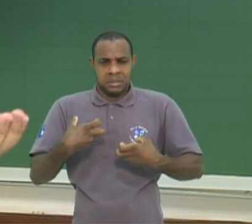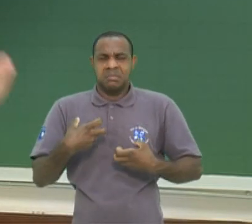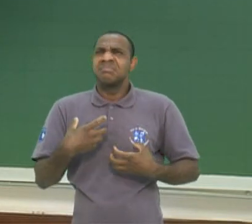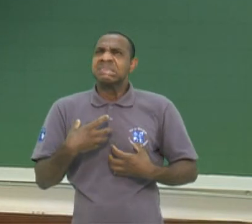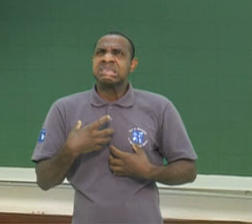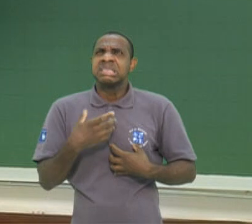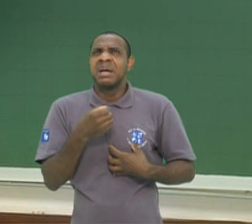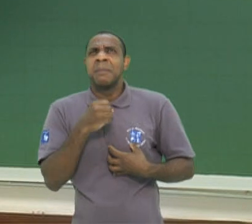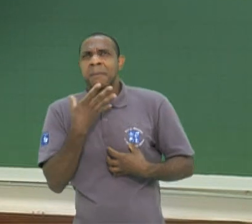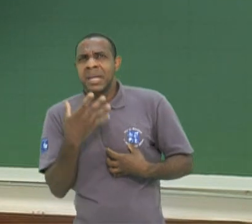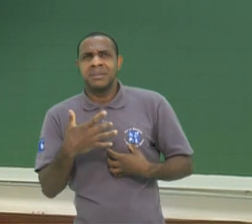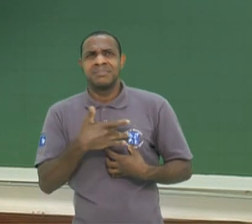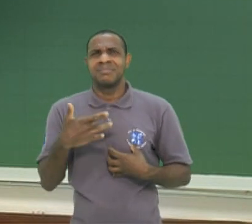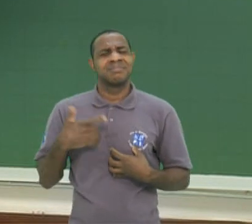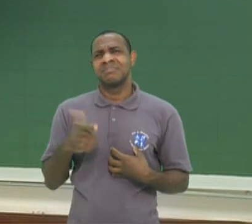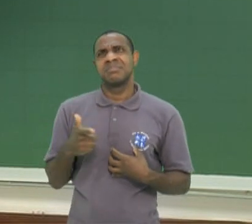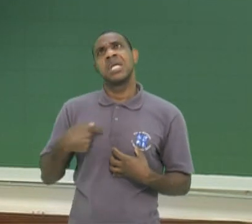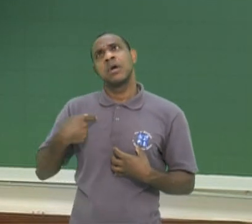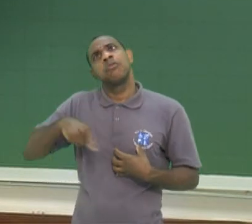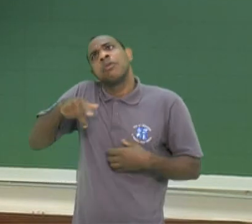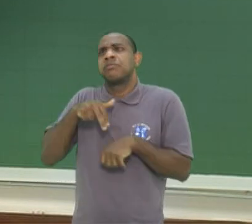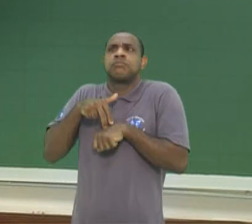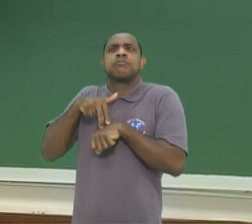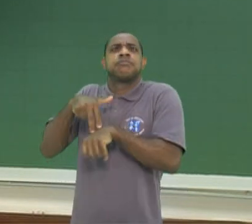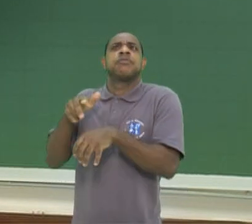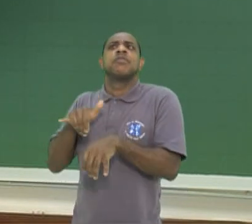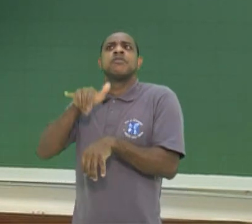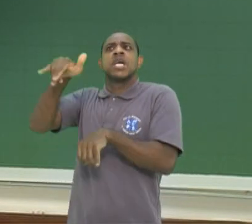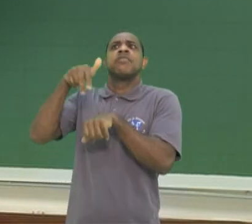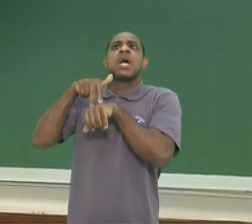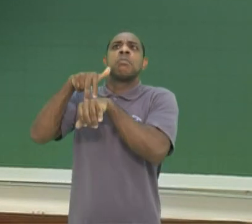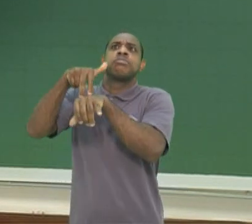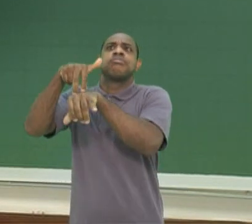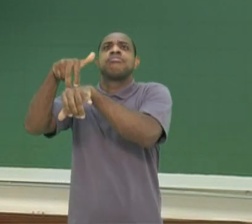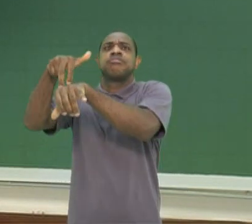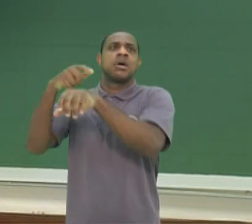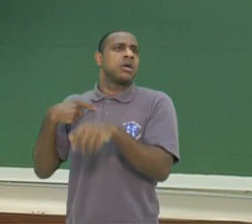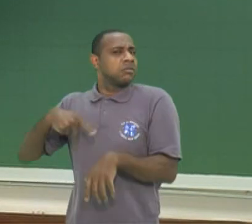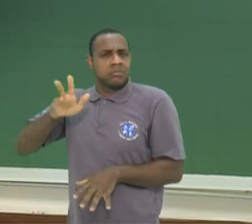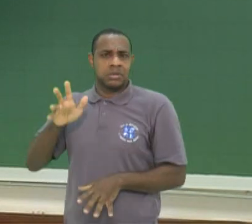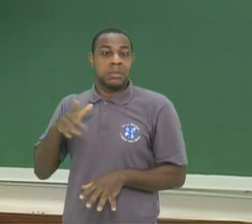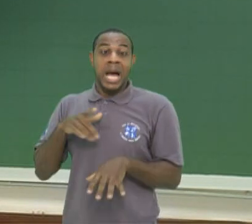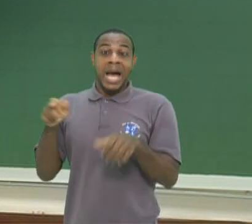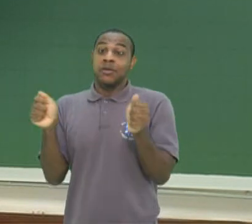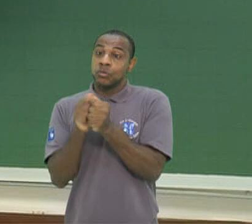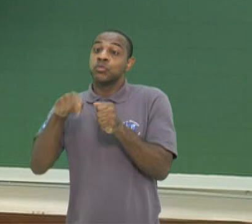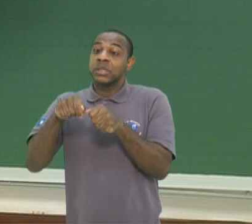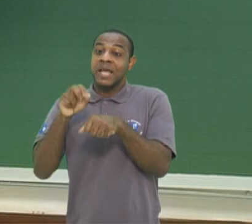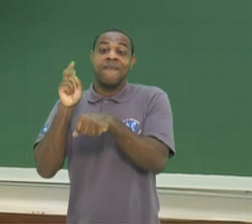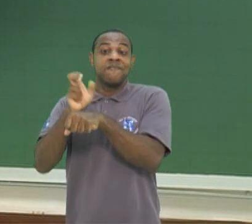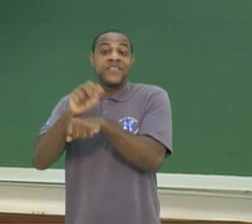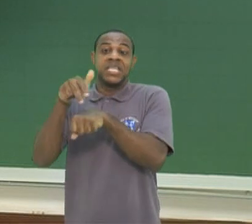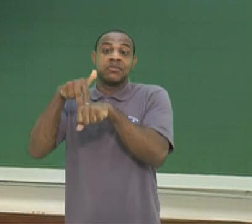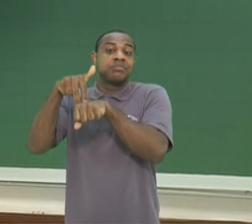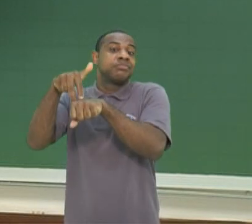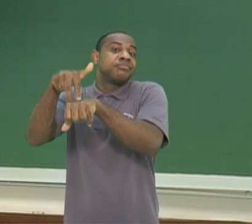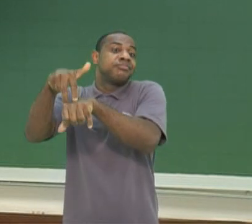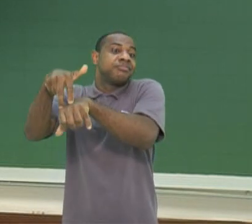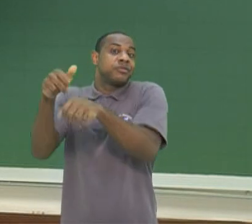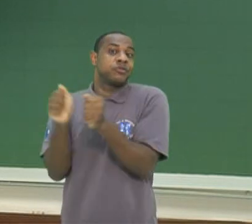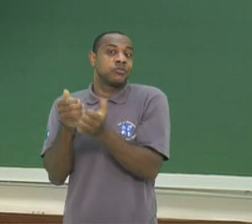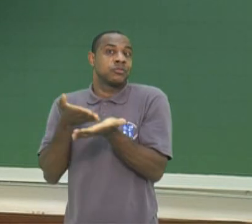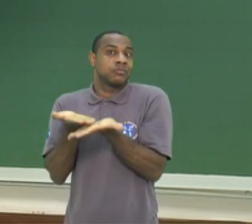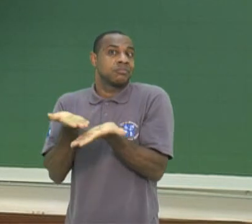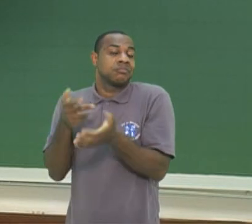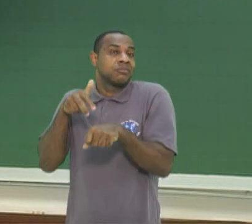assim viaja para um outro lugar. E ela leva o vírus com ela. Assim como vão haver aquelas pessoas que, sem